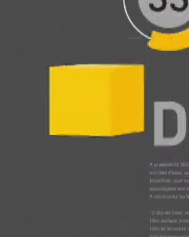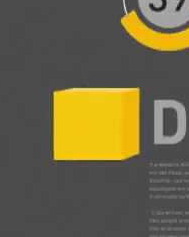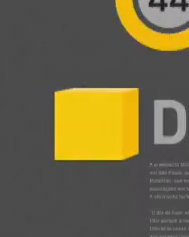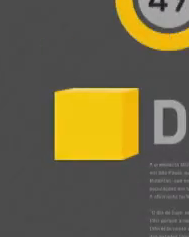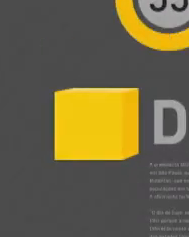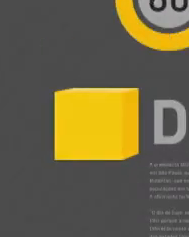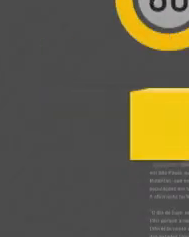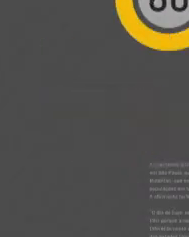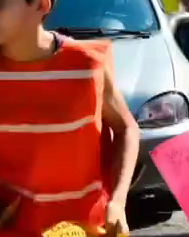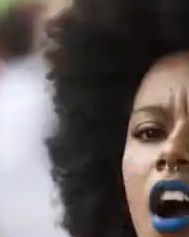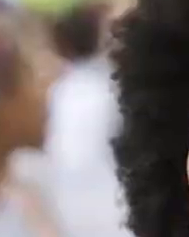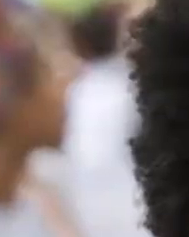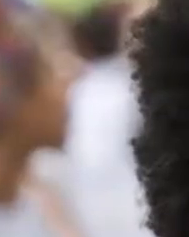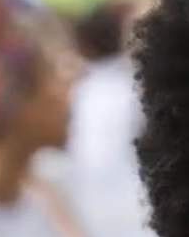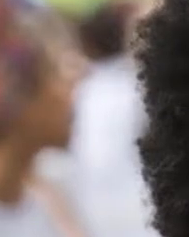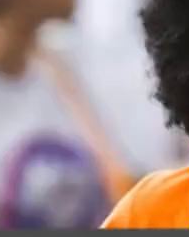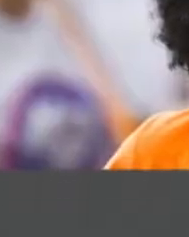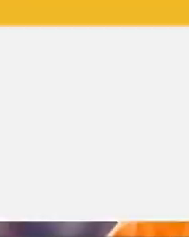o